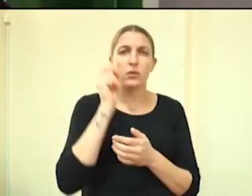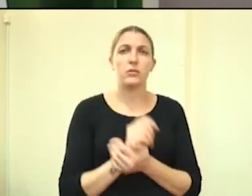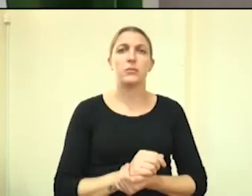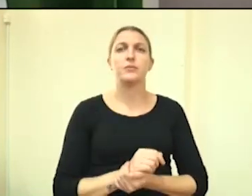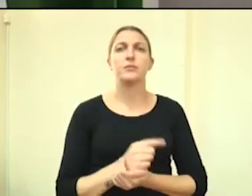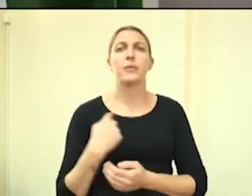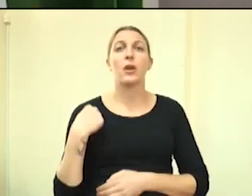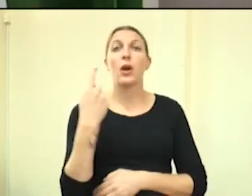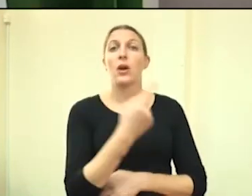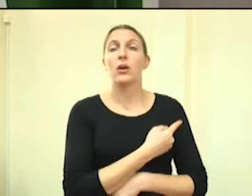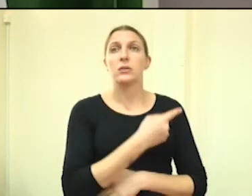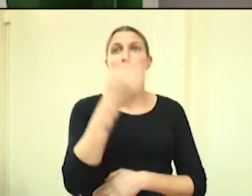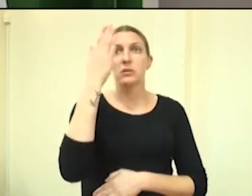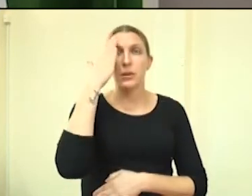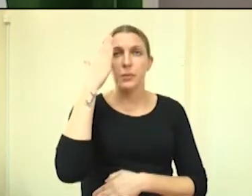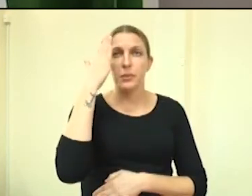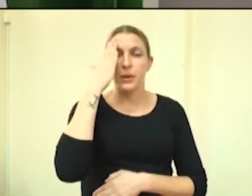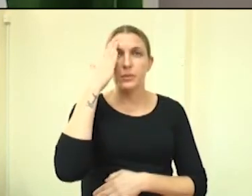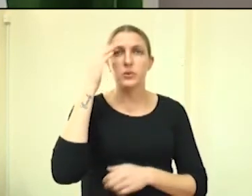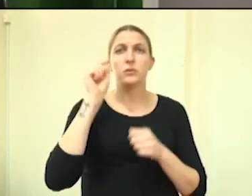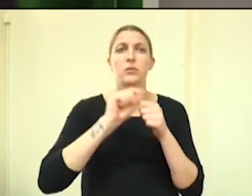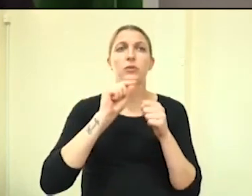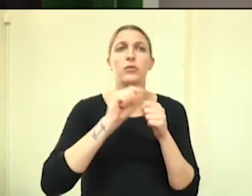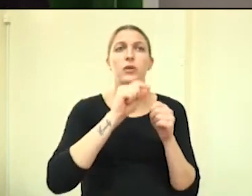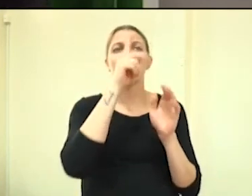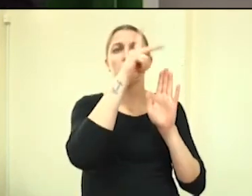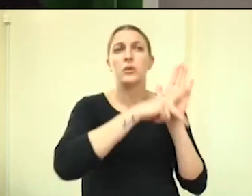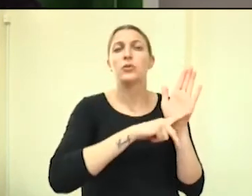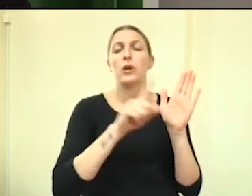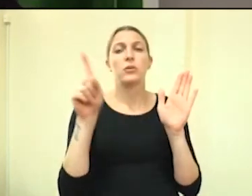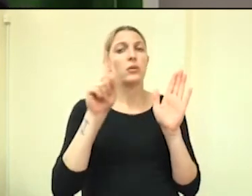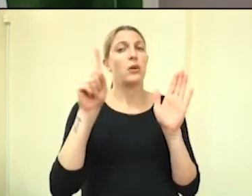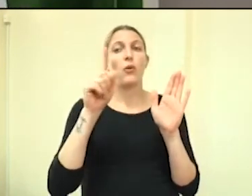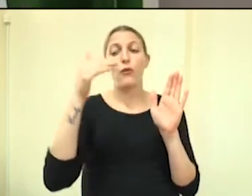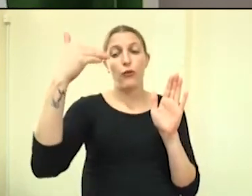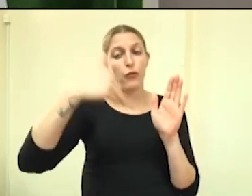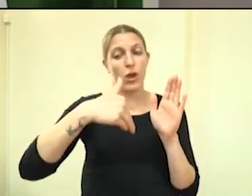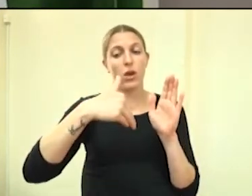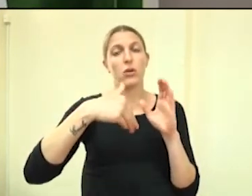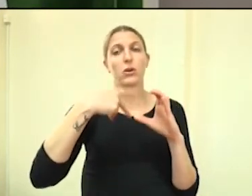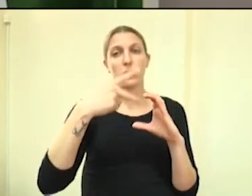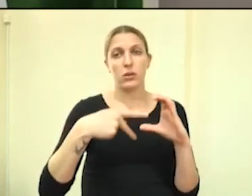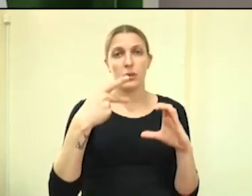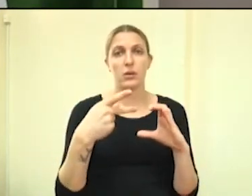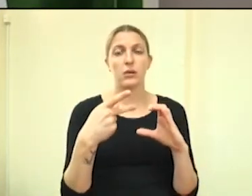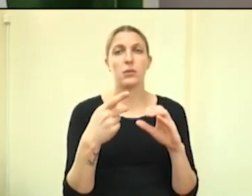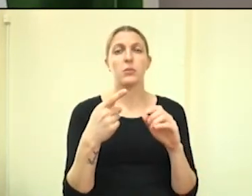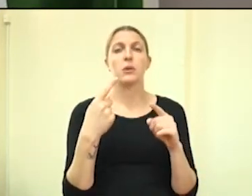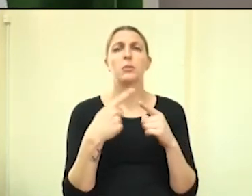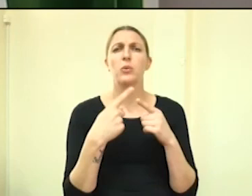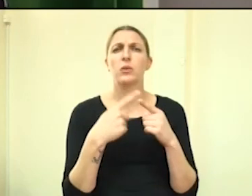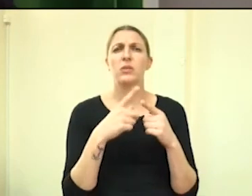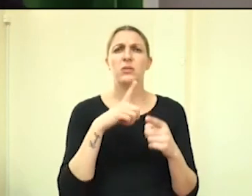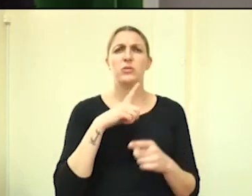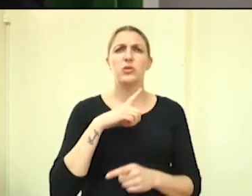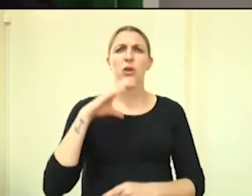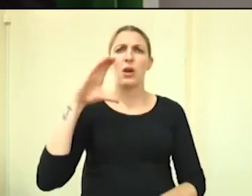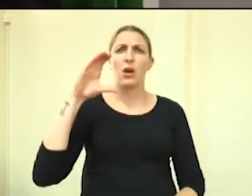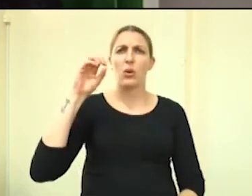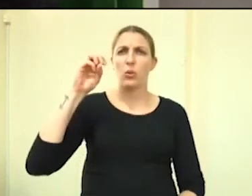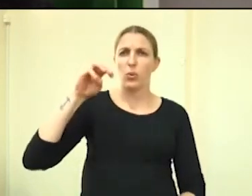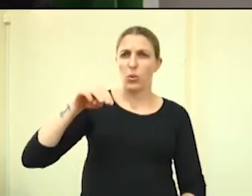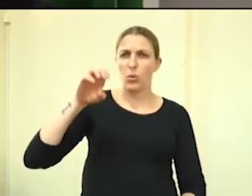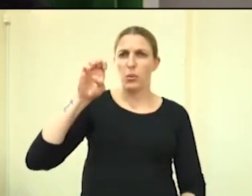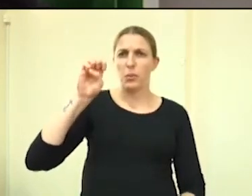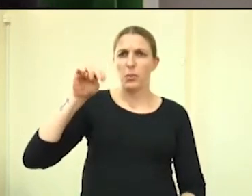foi feito um projeto que não foi passado aqui por essa casa, a gente entendeu que já tinha uma comenda que era de autoria desse vereador e